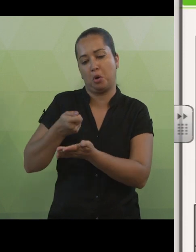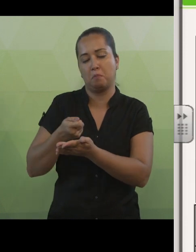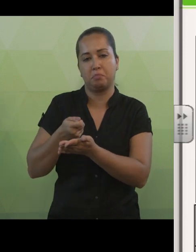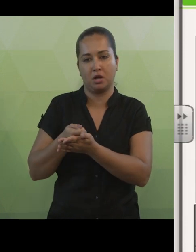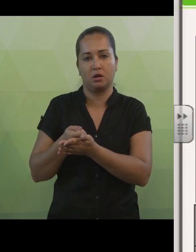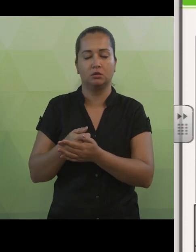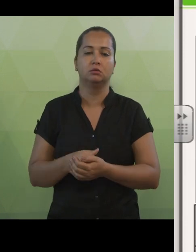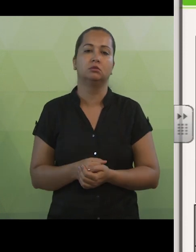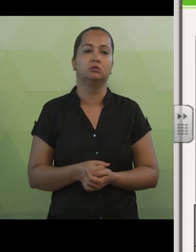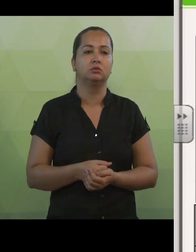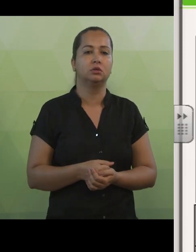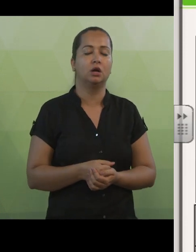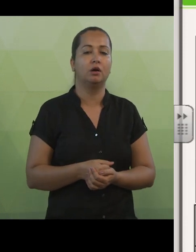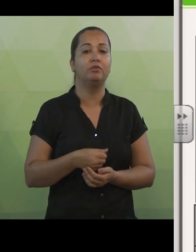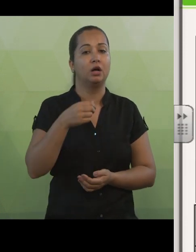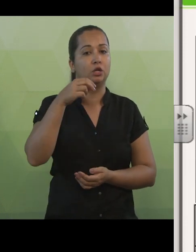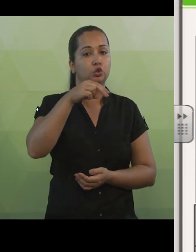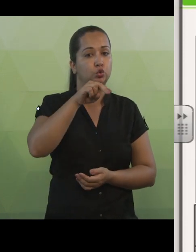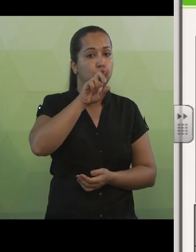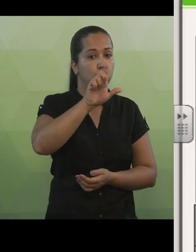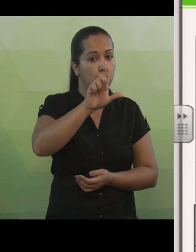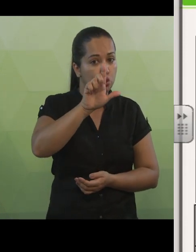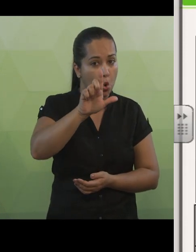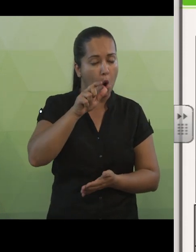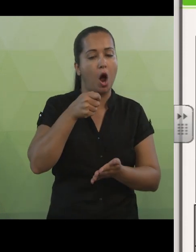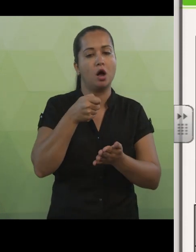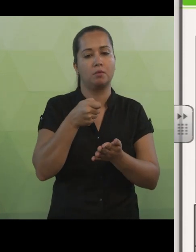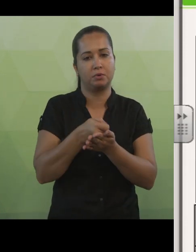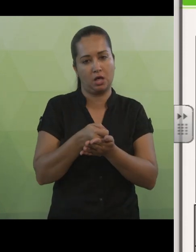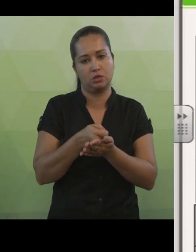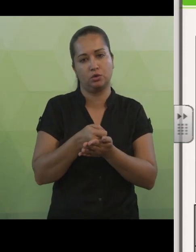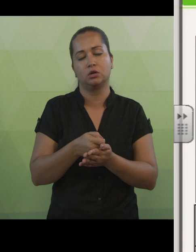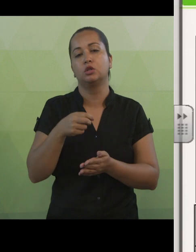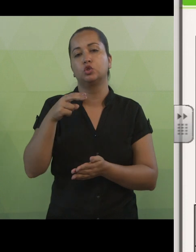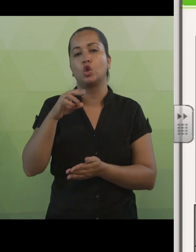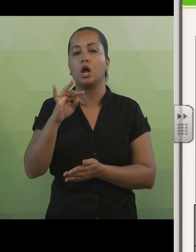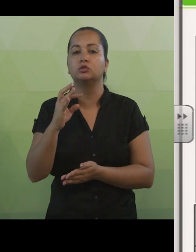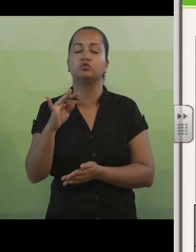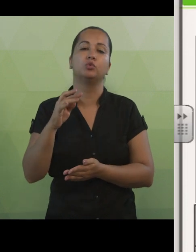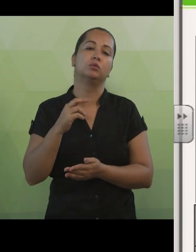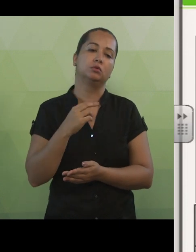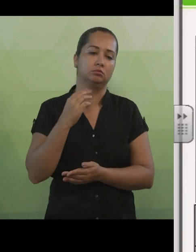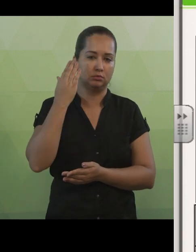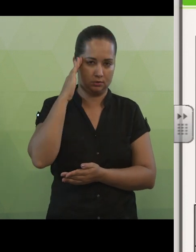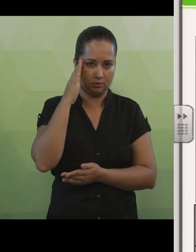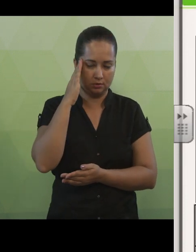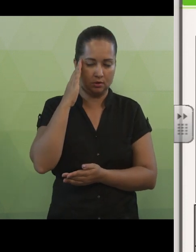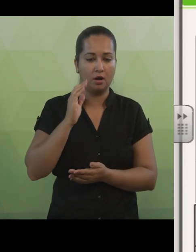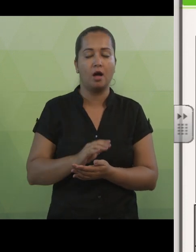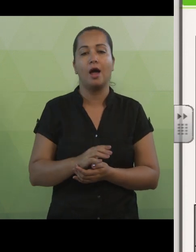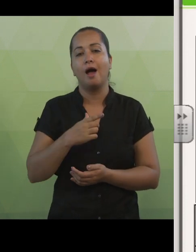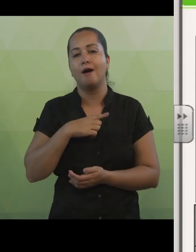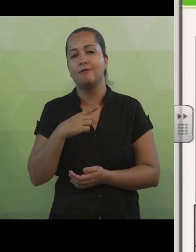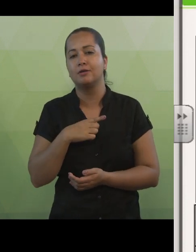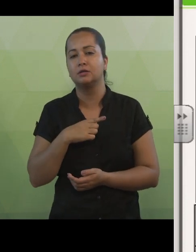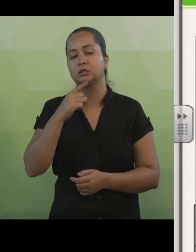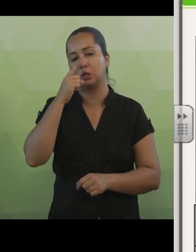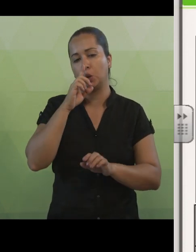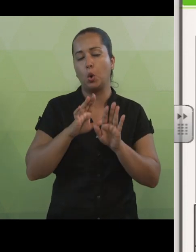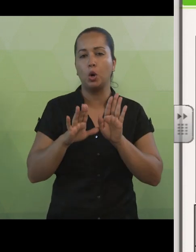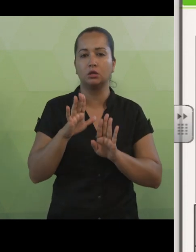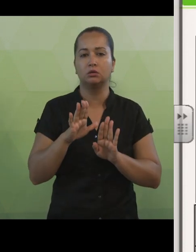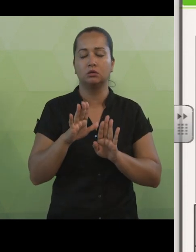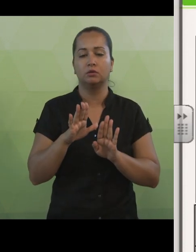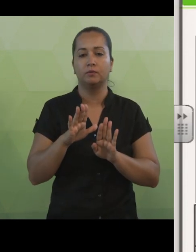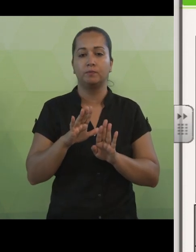não obrigatório. Como a chave primária é o campo que identifica unicamente uma linha da tabela, um registro, então ele nunca